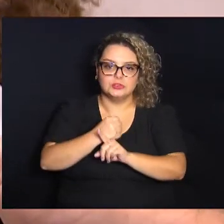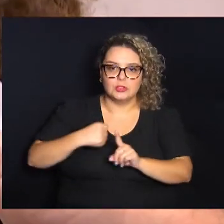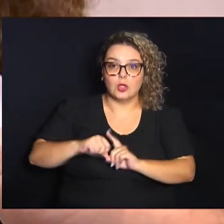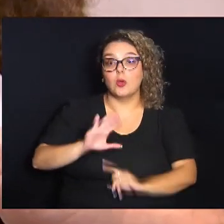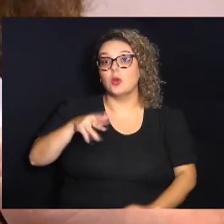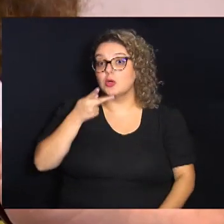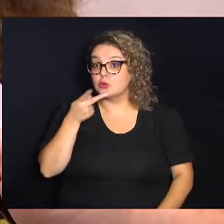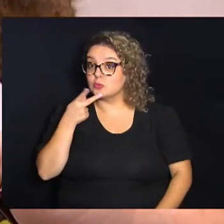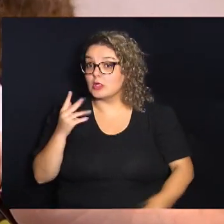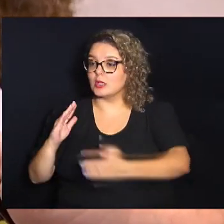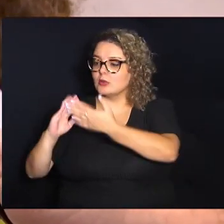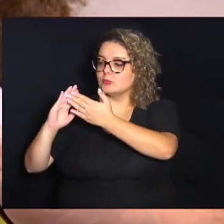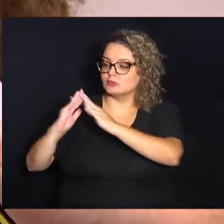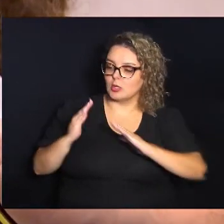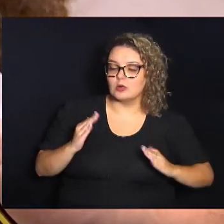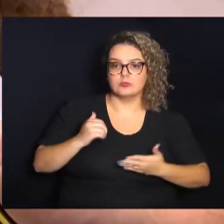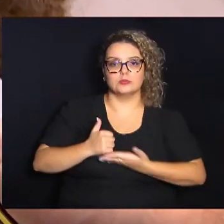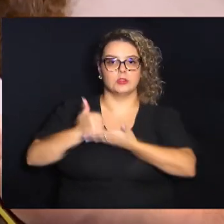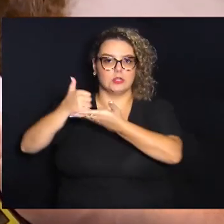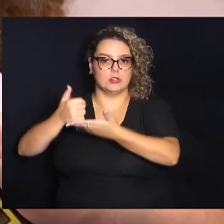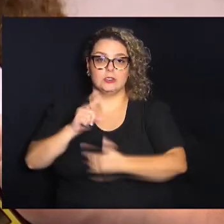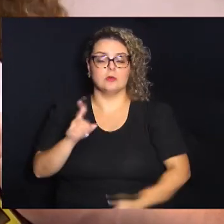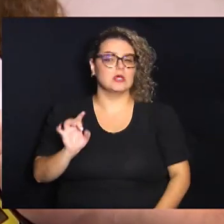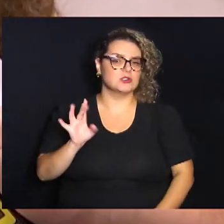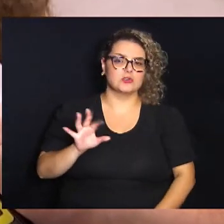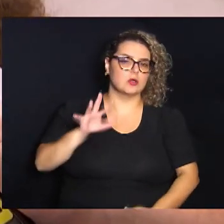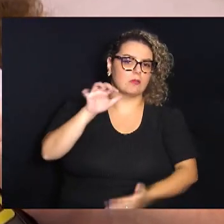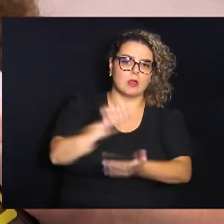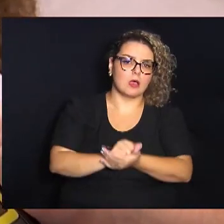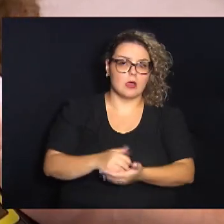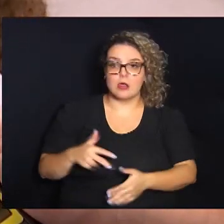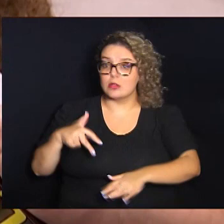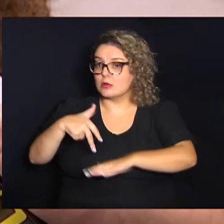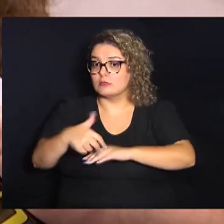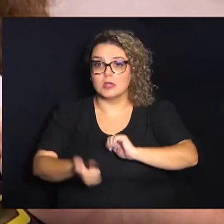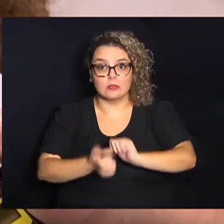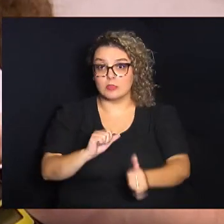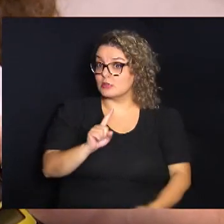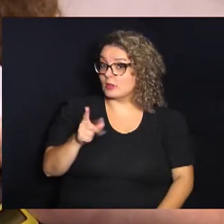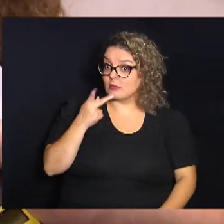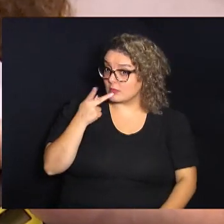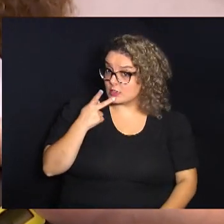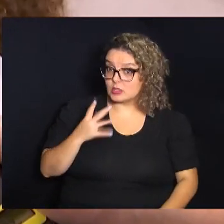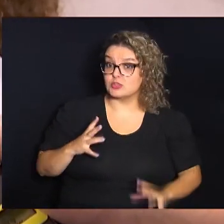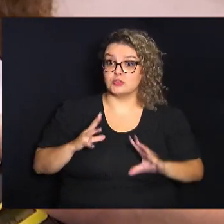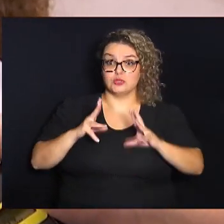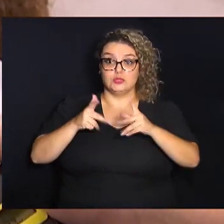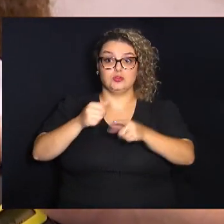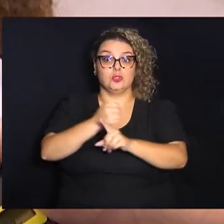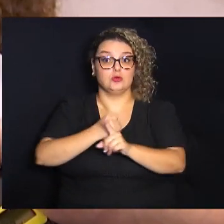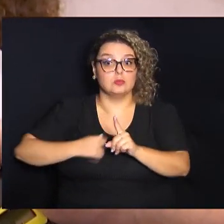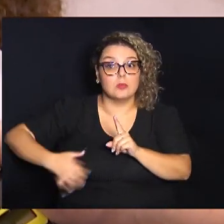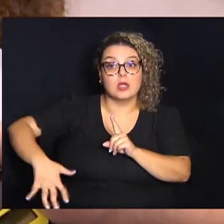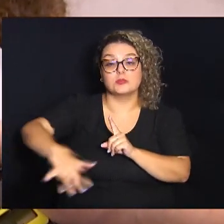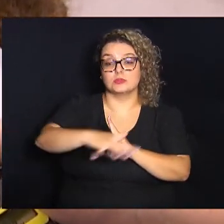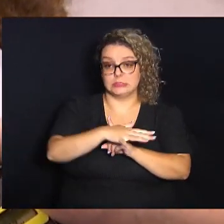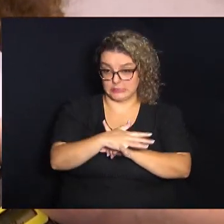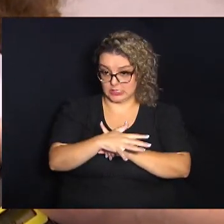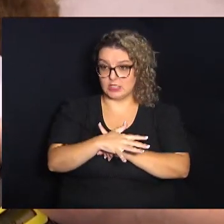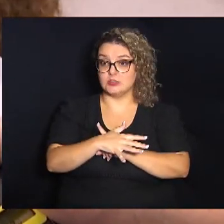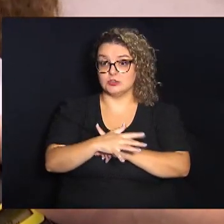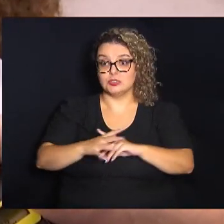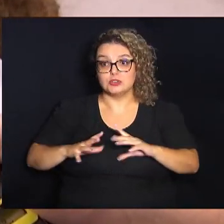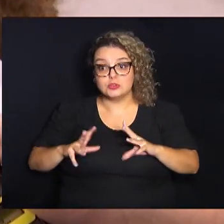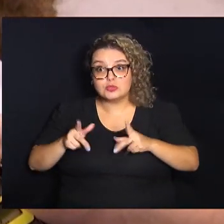fala da taça, a gente não está falando só desses jovens que se inscrevem, que querem jogar. A gente está falando também de toda uma sociedade, de toda